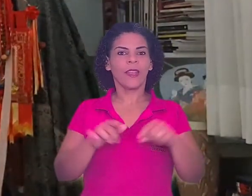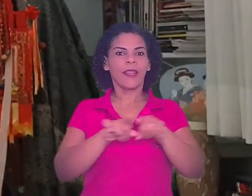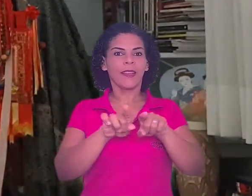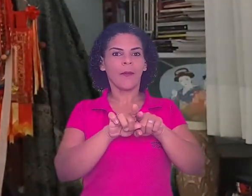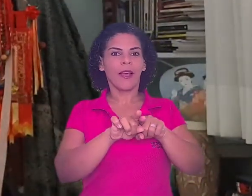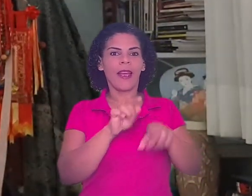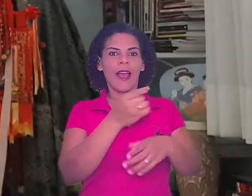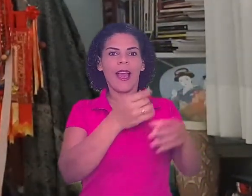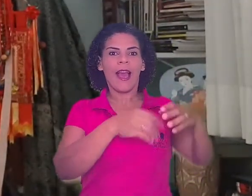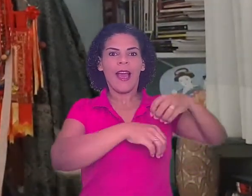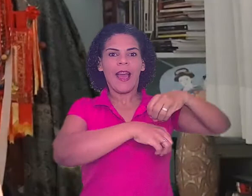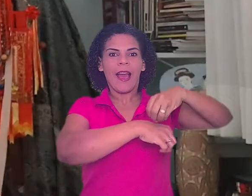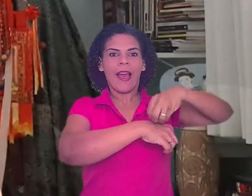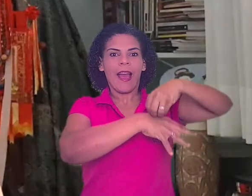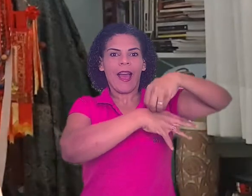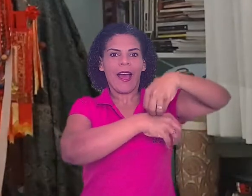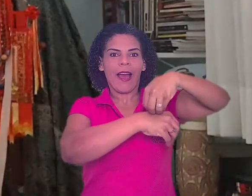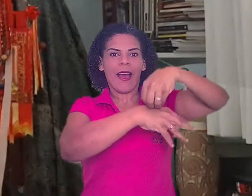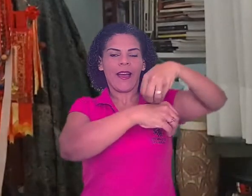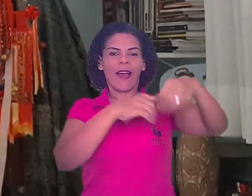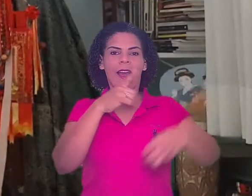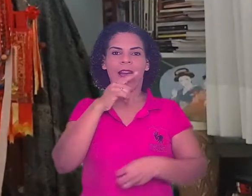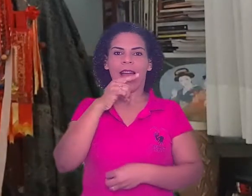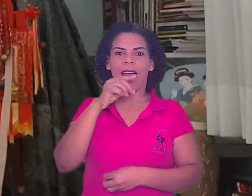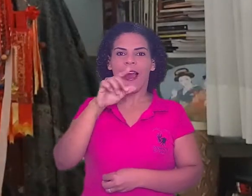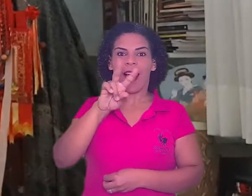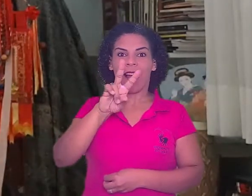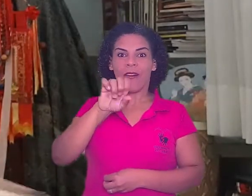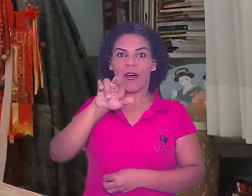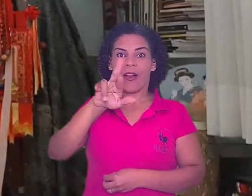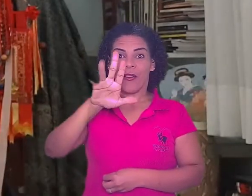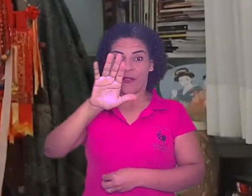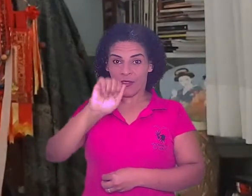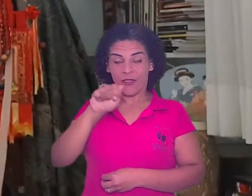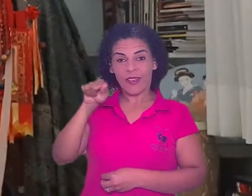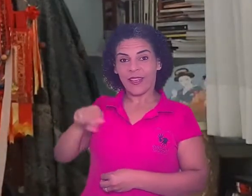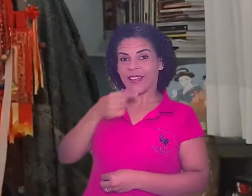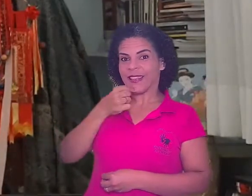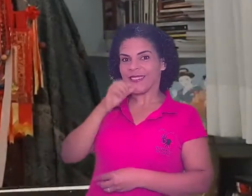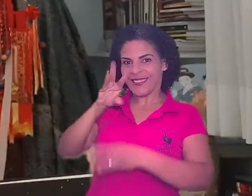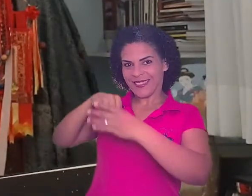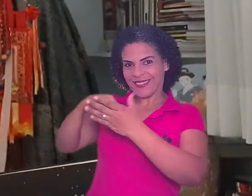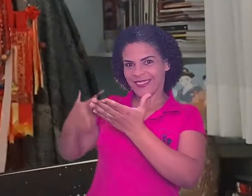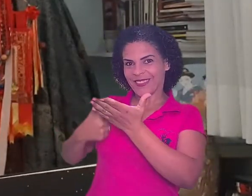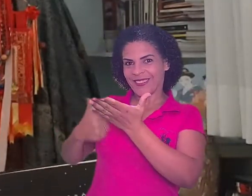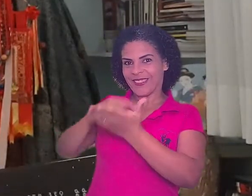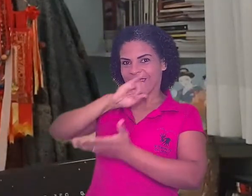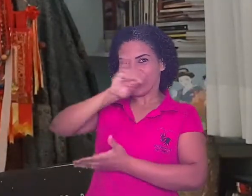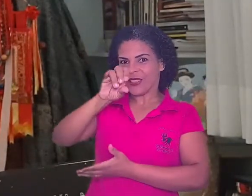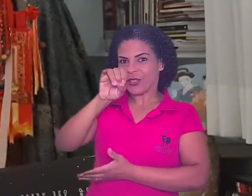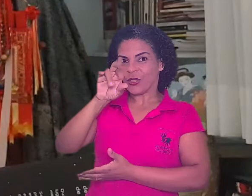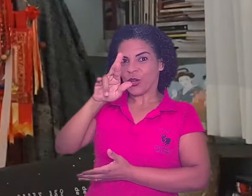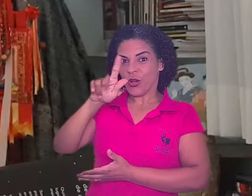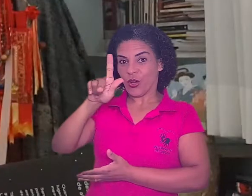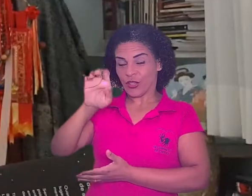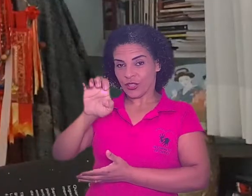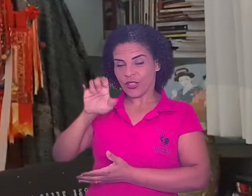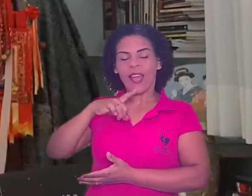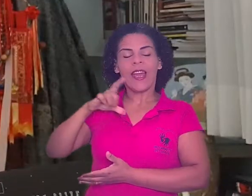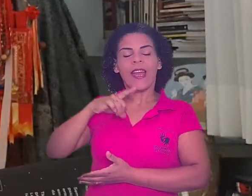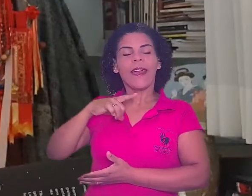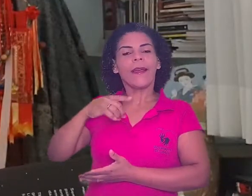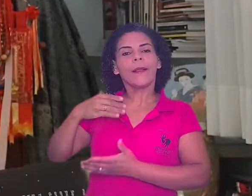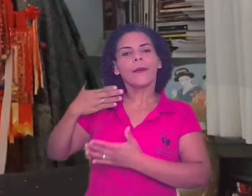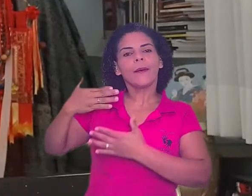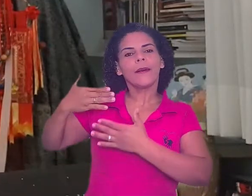Assim como a água viva, né, que se encontra aqui na capa, o George, ele ao longo do livro, ele se